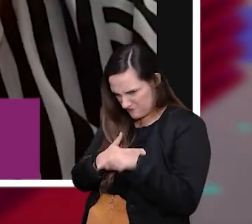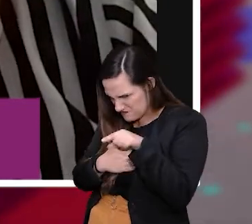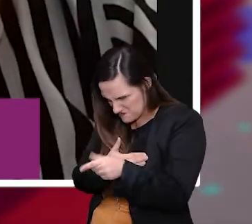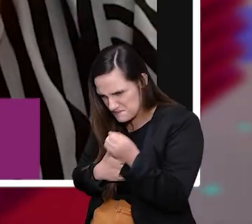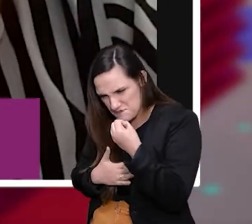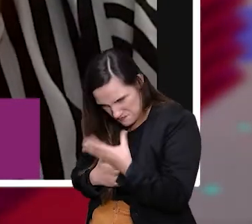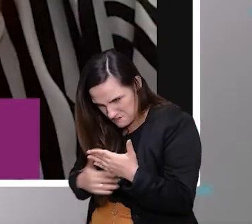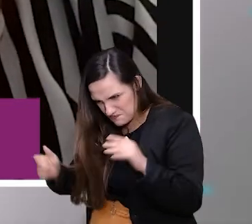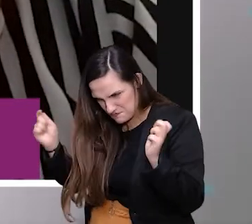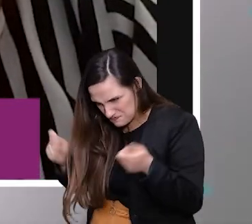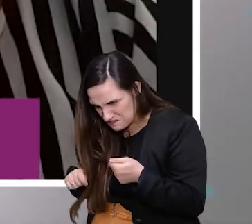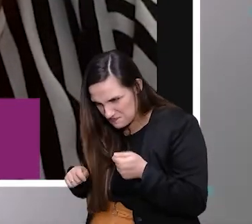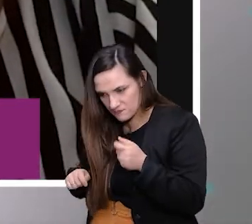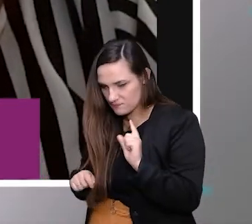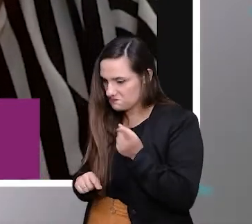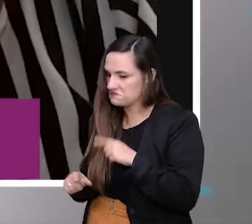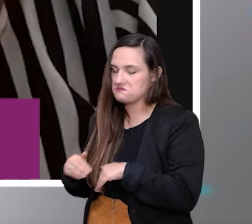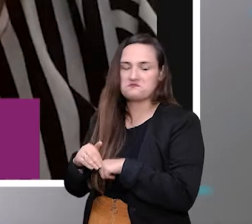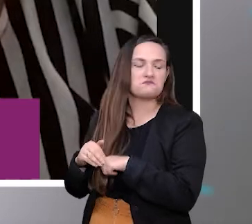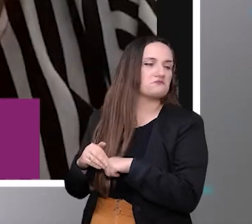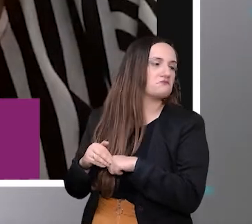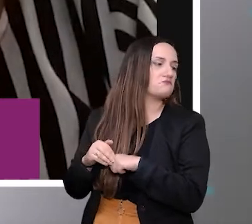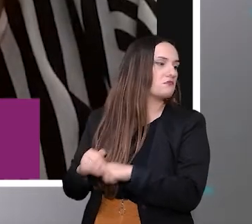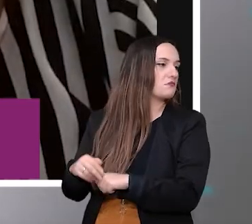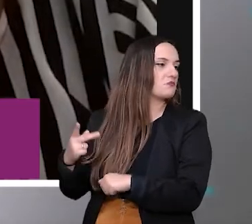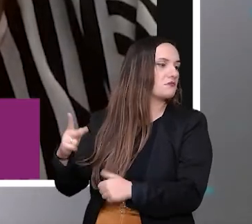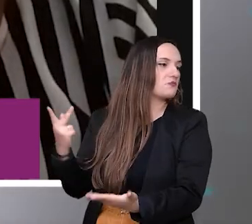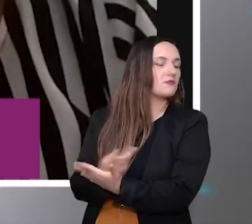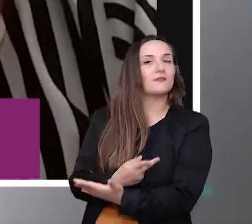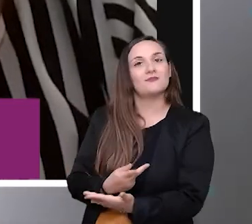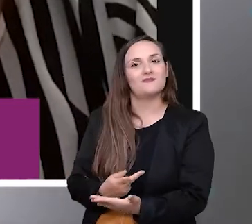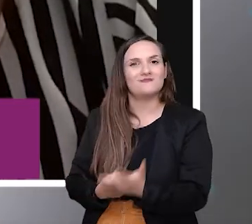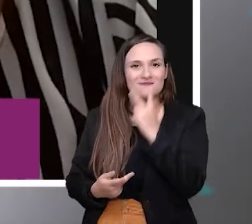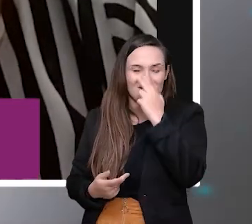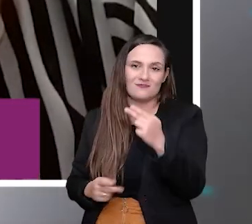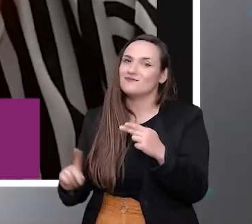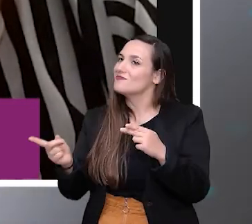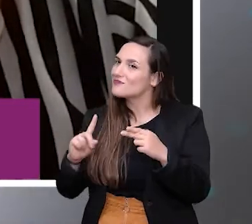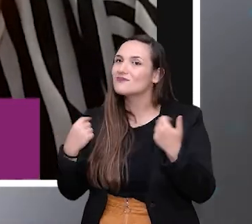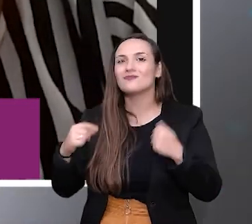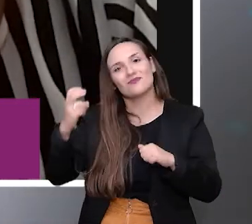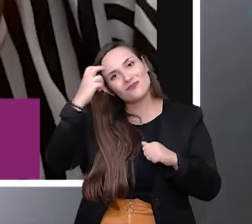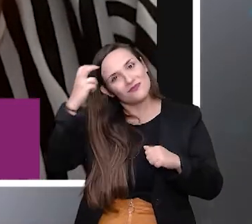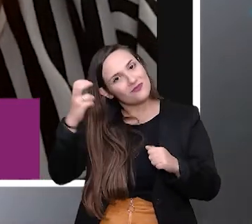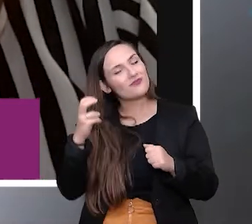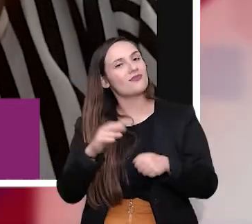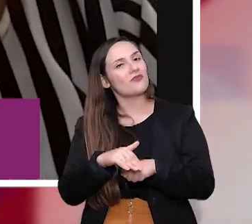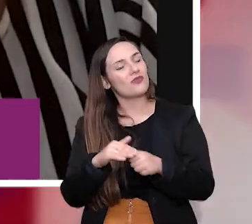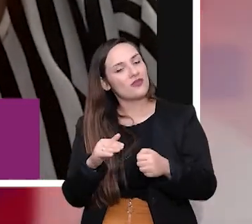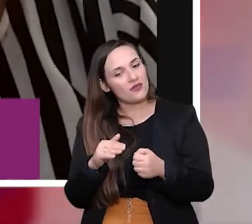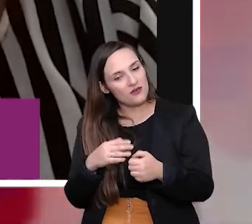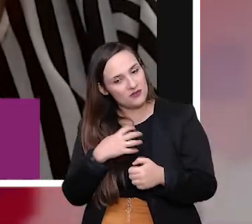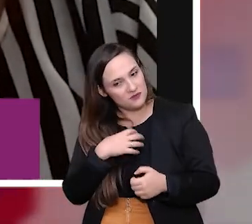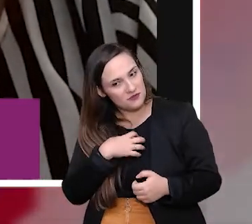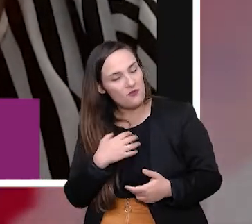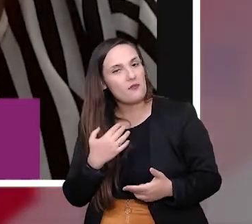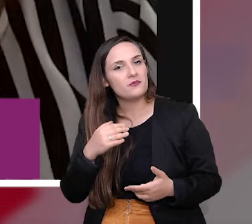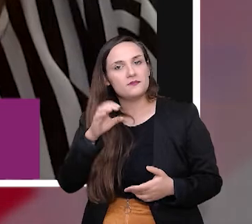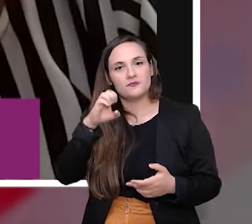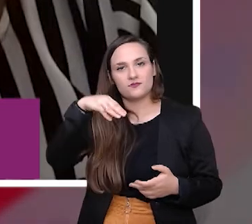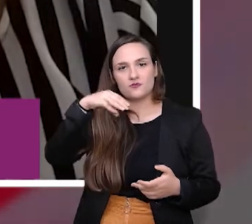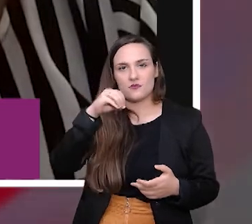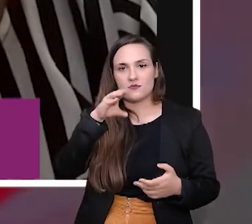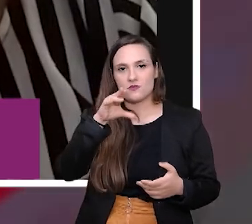precisa, né, cada vez mais desenvolver inteligência emocional, trabalhar em equipe, em grupo. Isso tem que ser